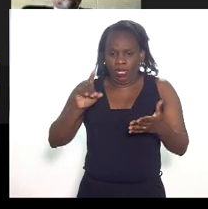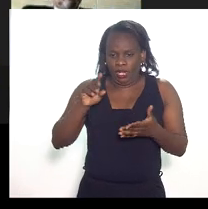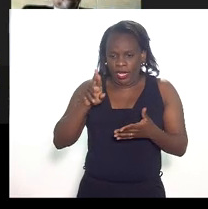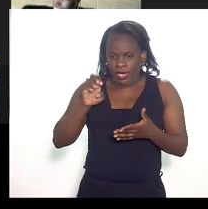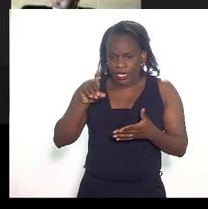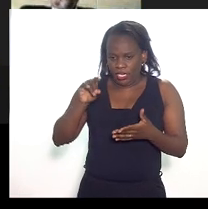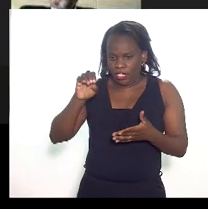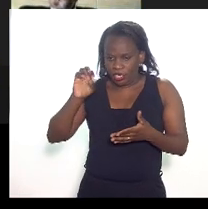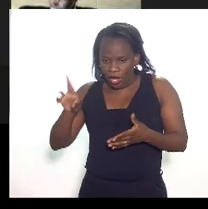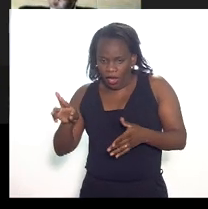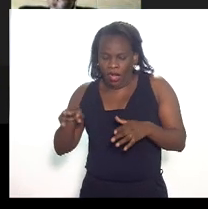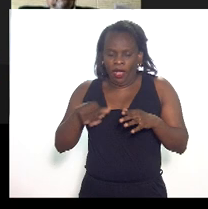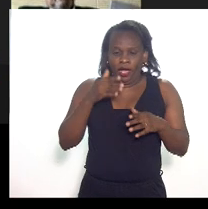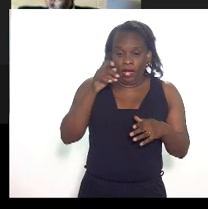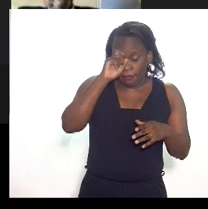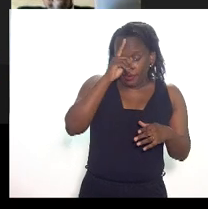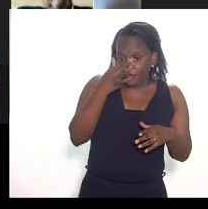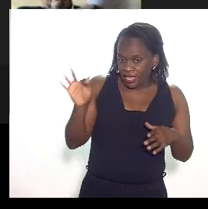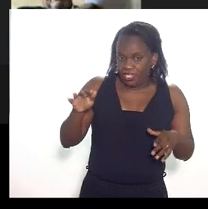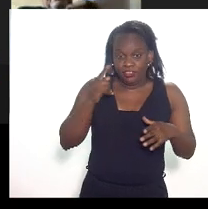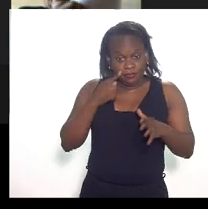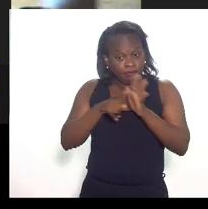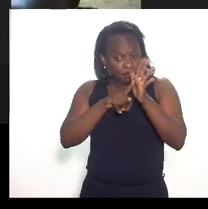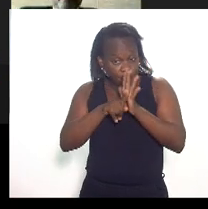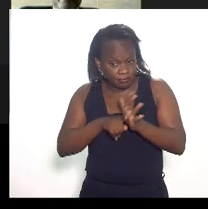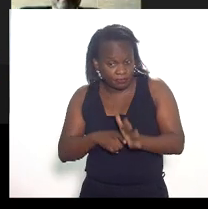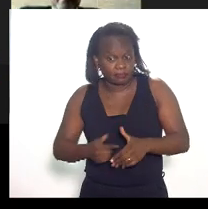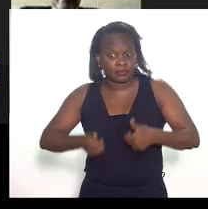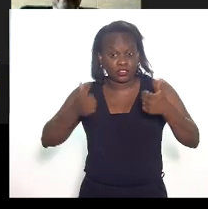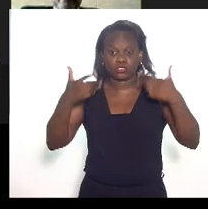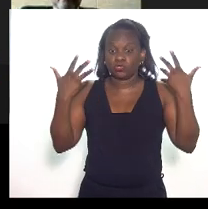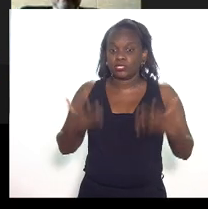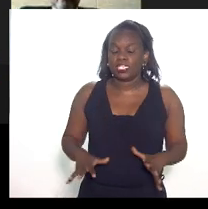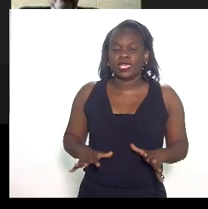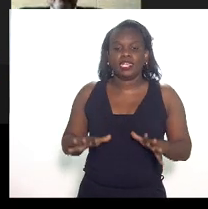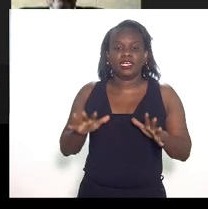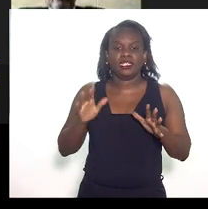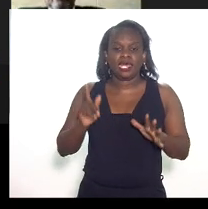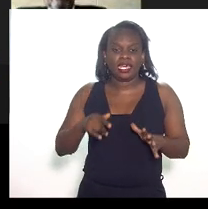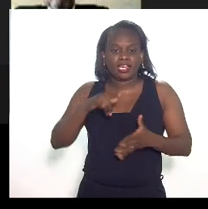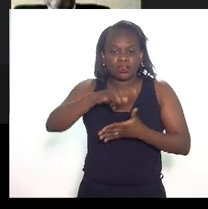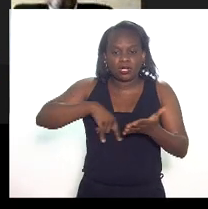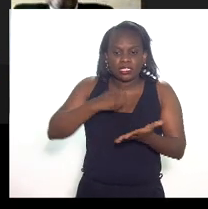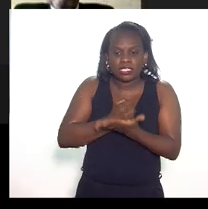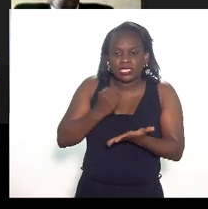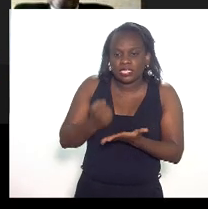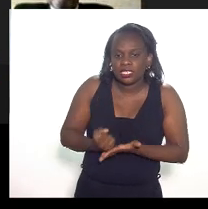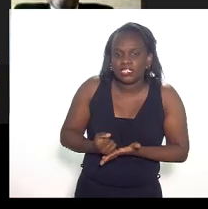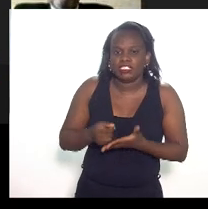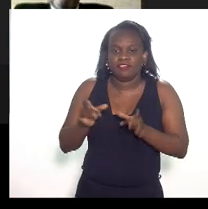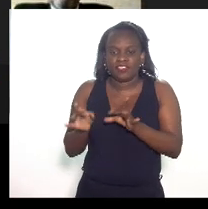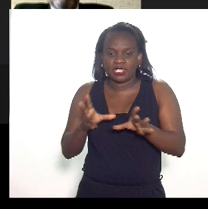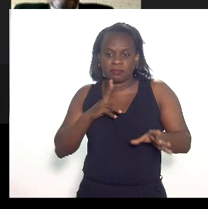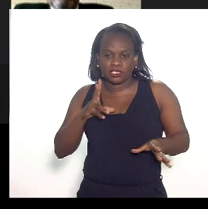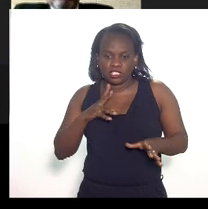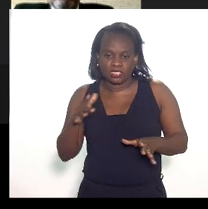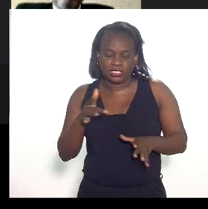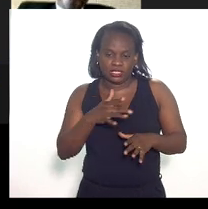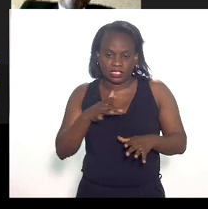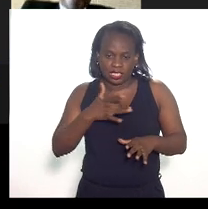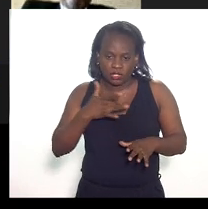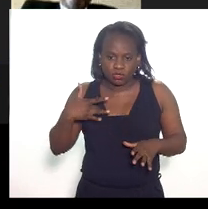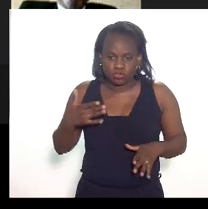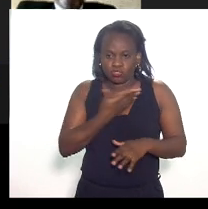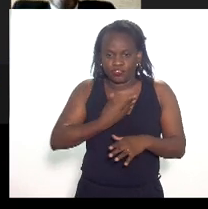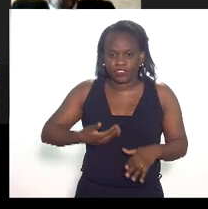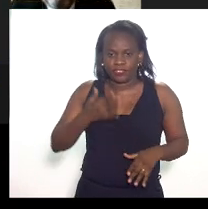etc. Temos que fiscalizar isso melhor. Não queremos, de maneira nenhuma, essa contratação, essa privatização da saúde do governo